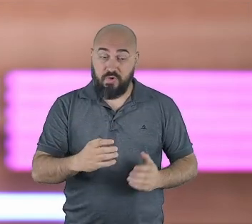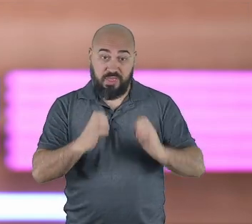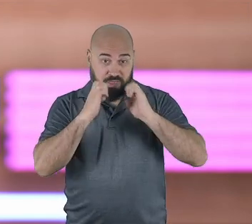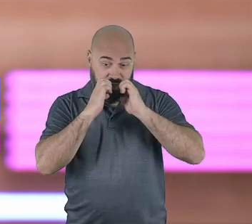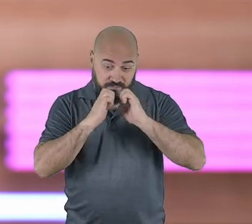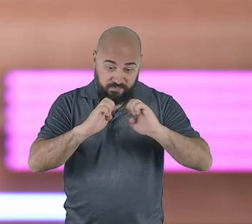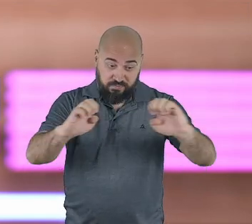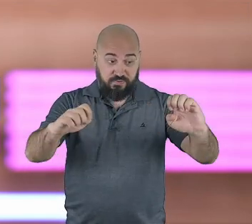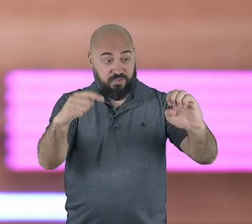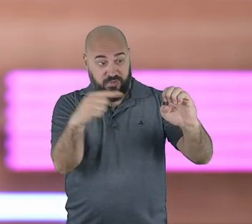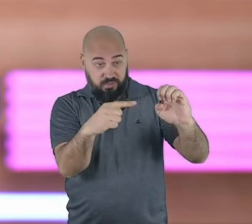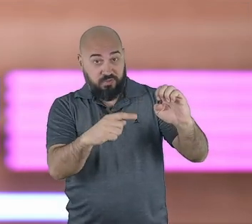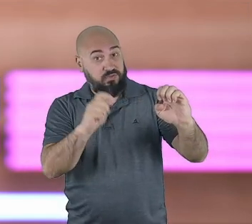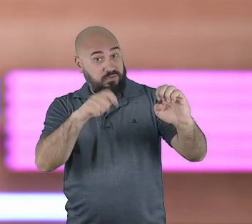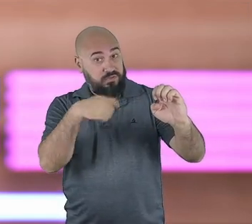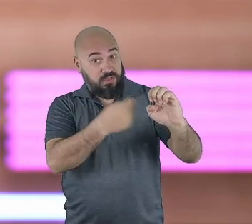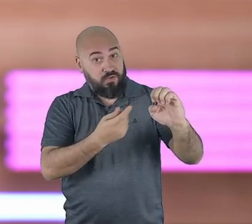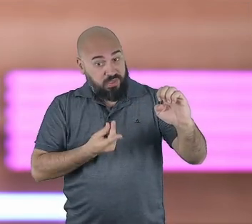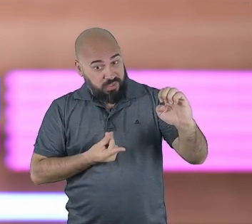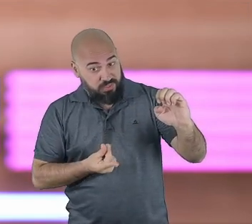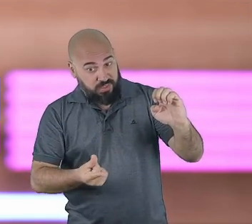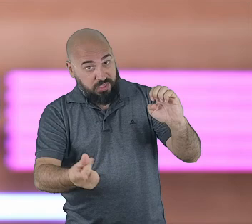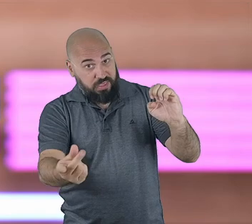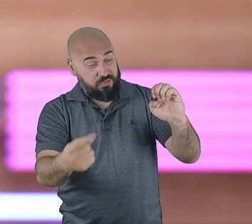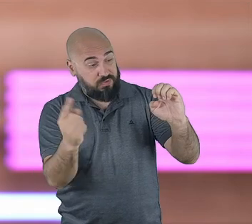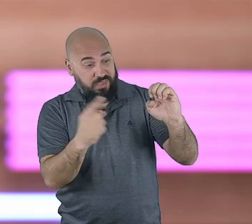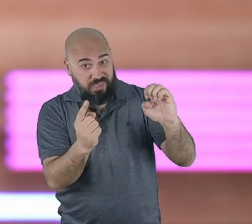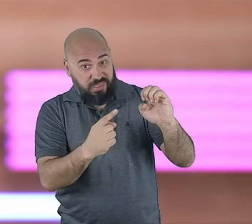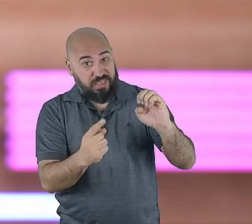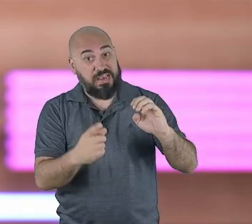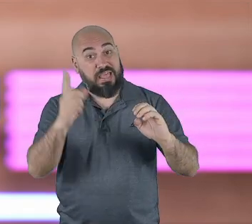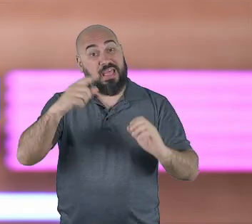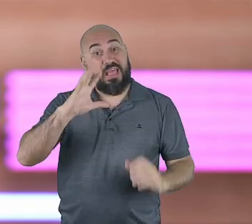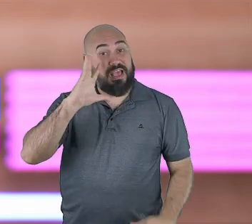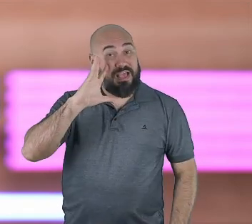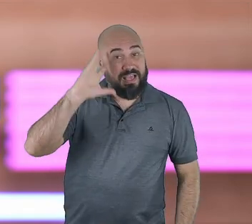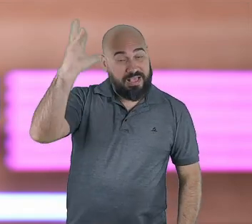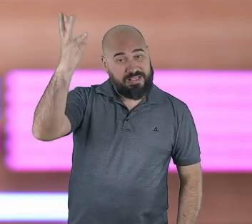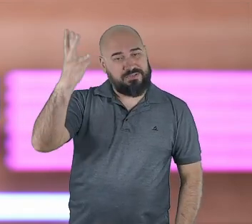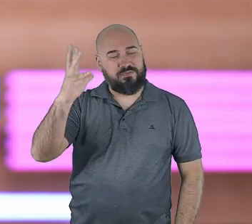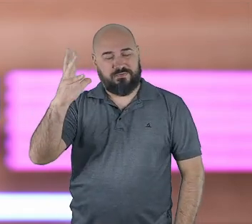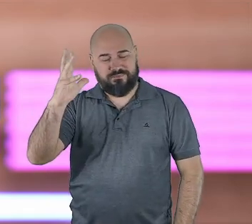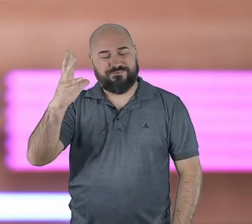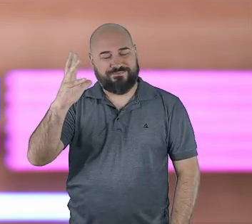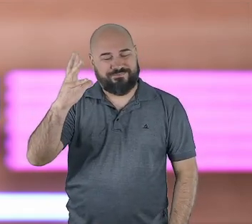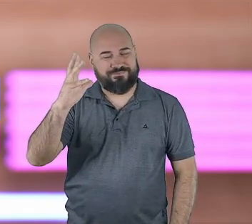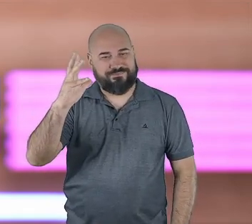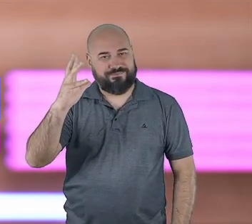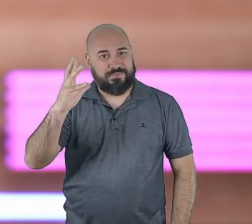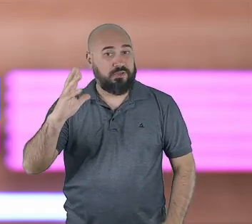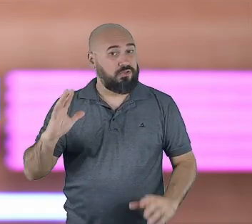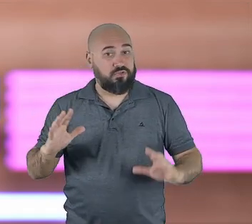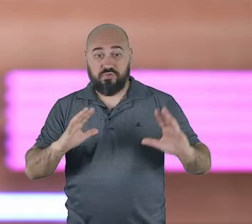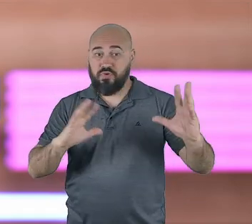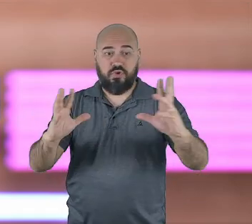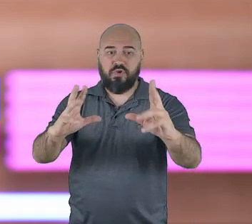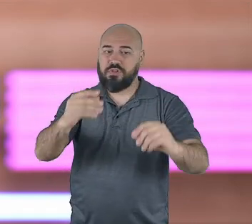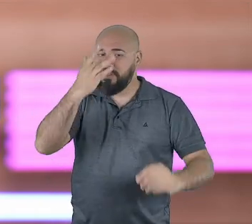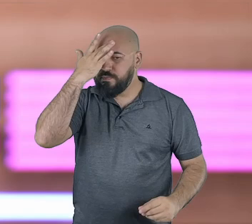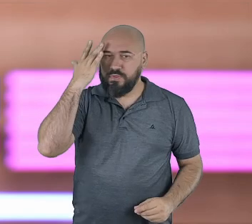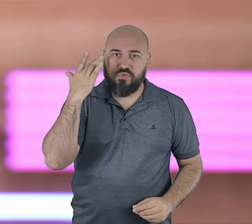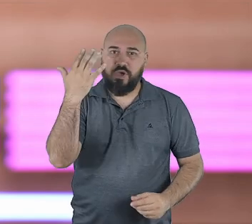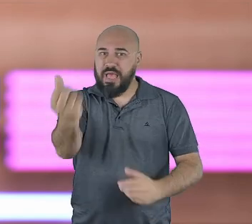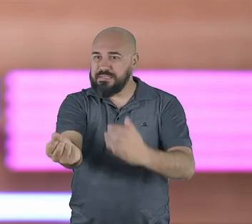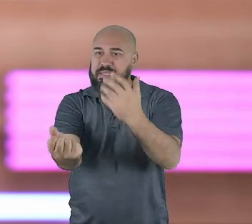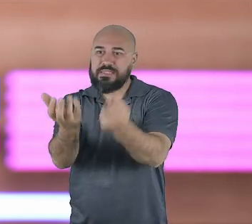todo, é a solução definitiva de Deus. Quando todas as pessoas forem alcançadas com